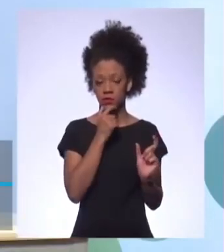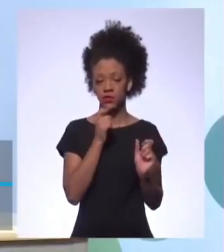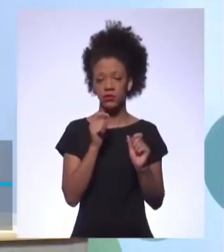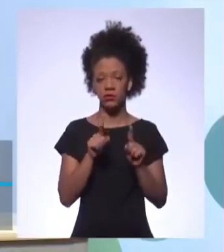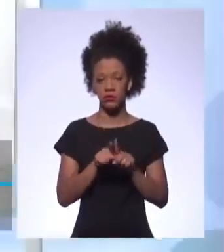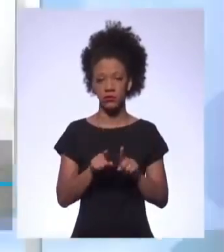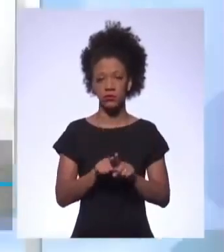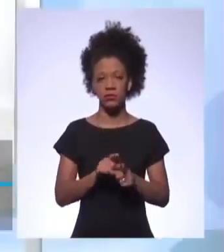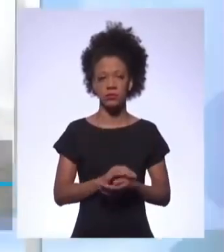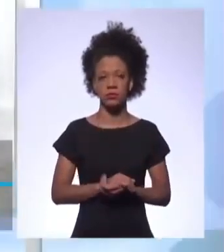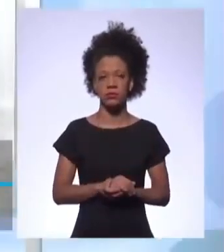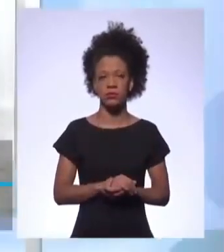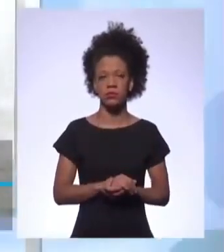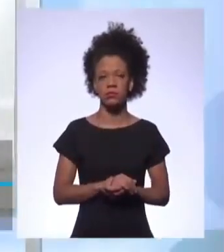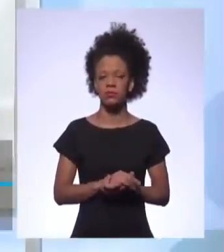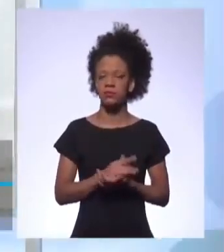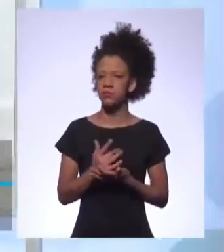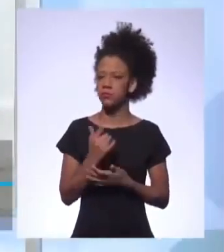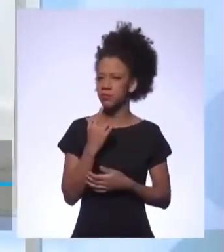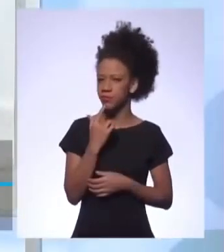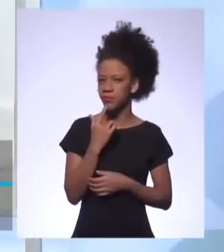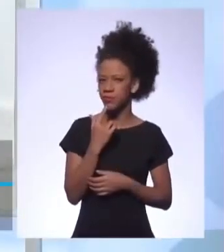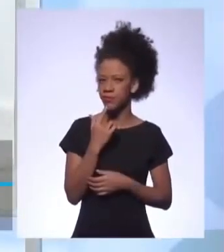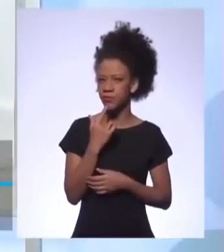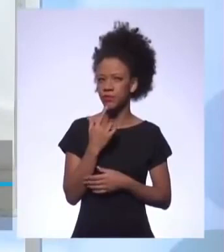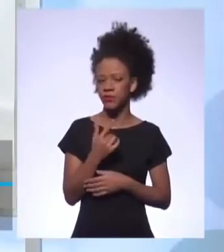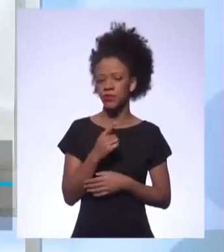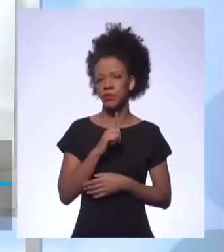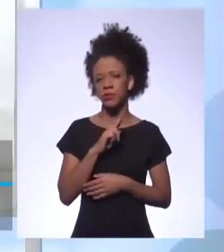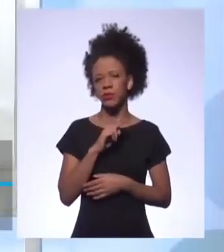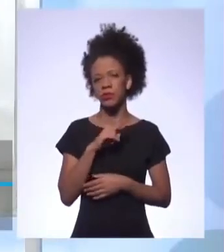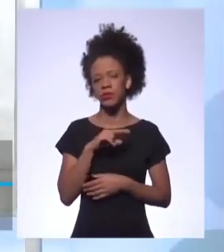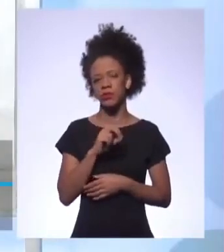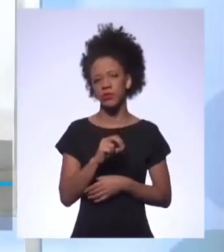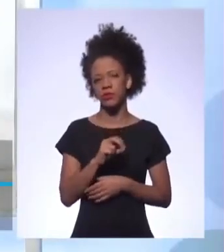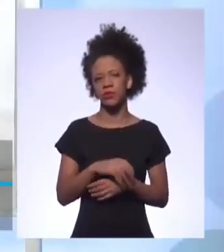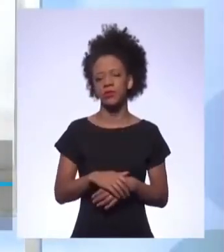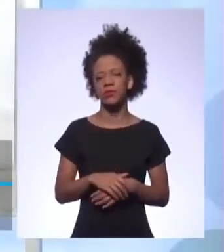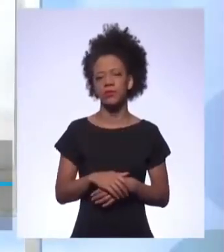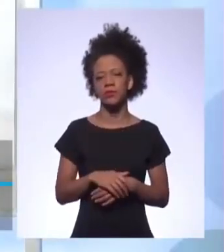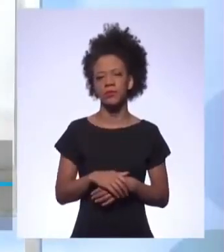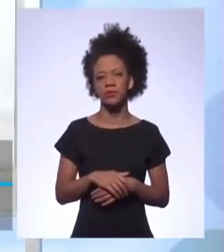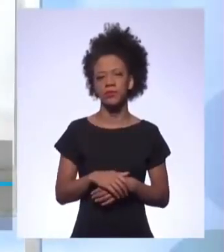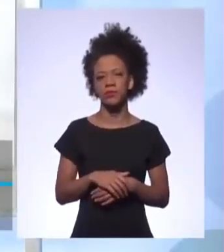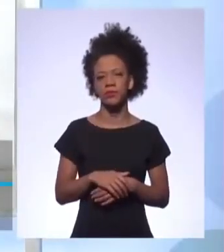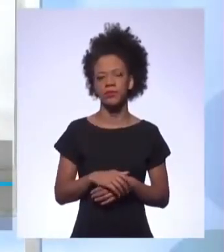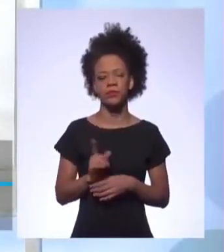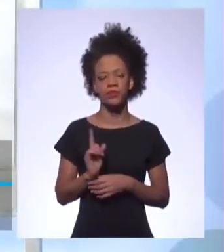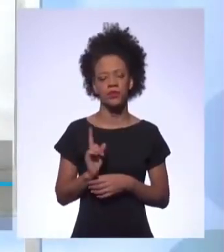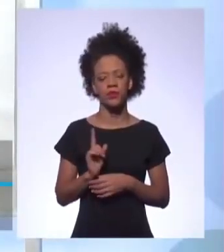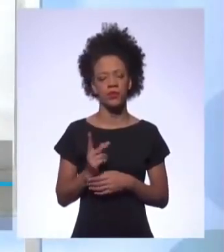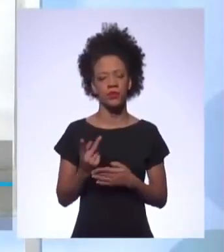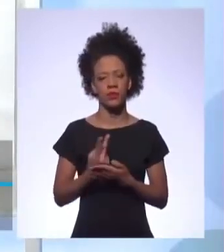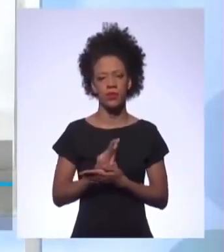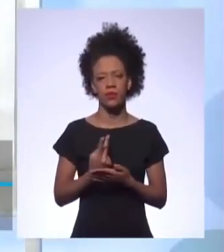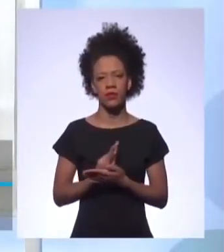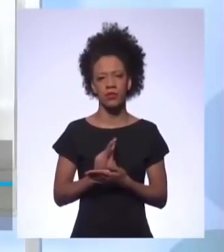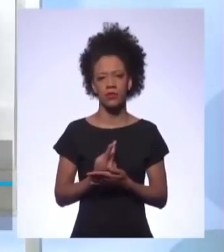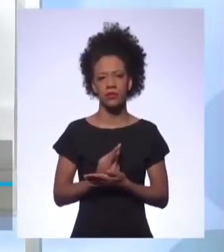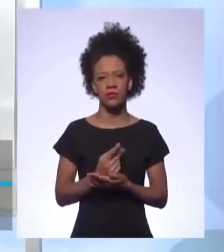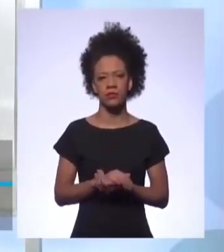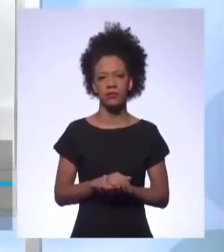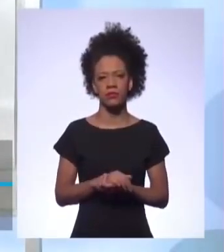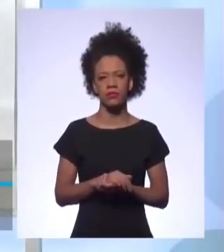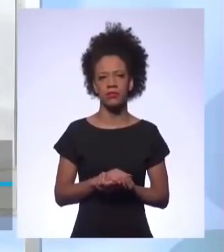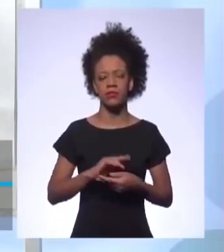certo. Será que é esse aqui do Gustavo que respondeu? DNA, não é não. Eu pensei que ele estava falando dele, está